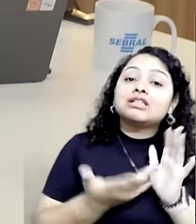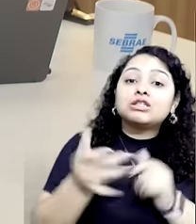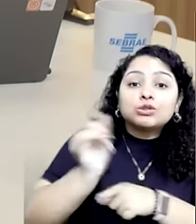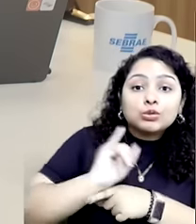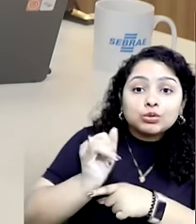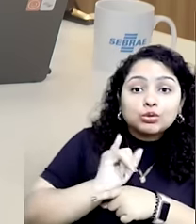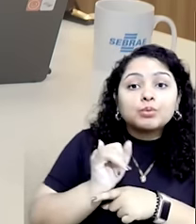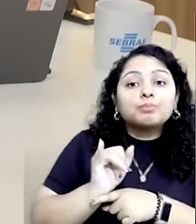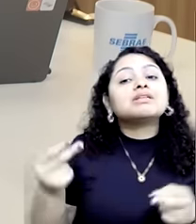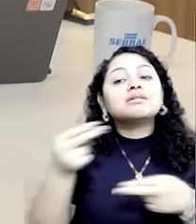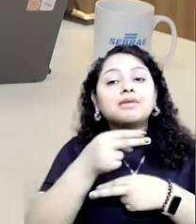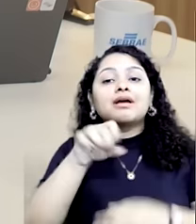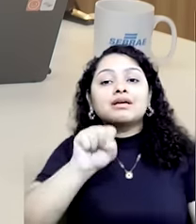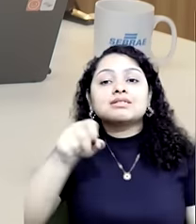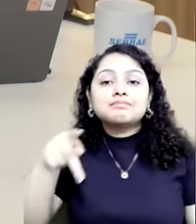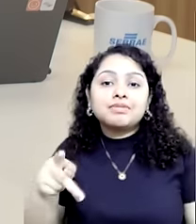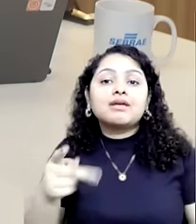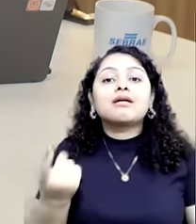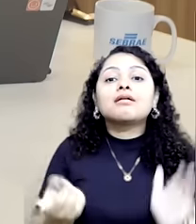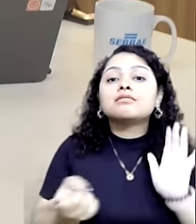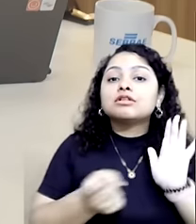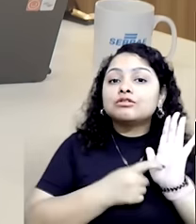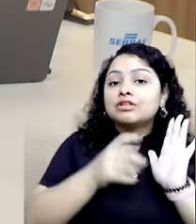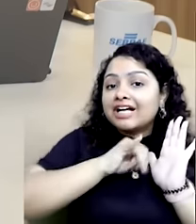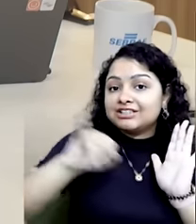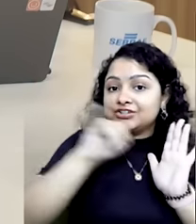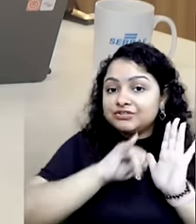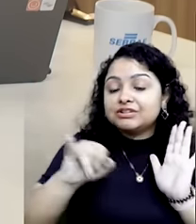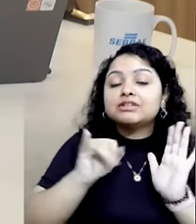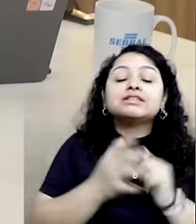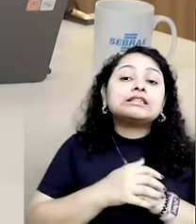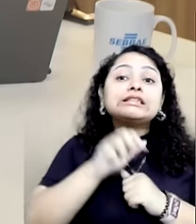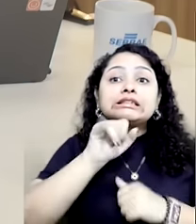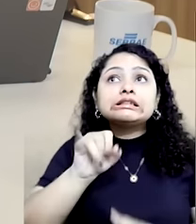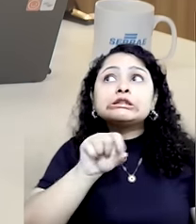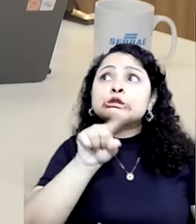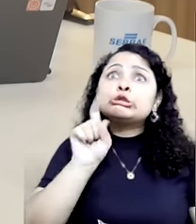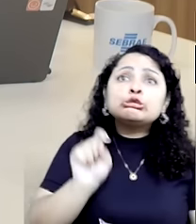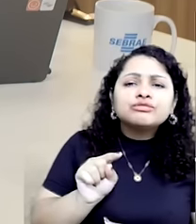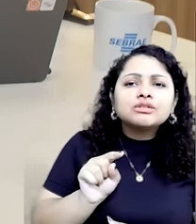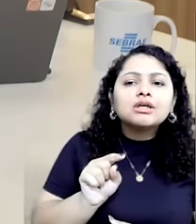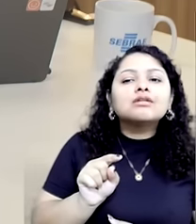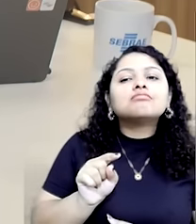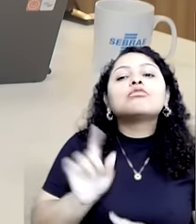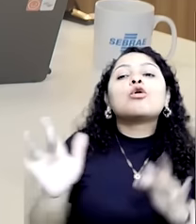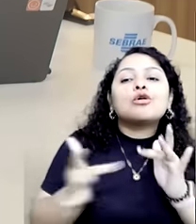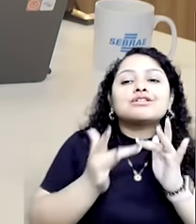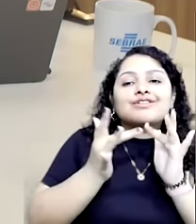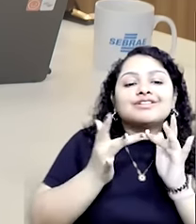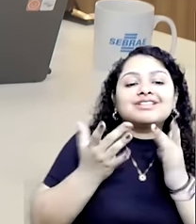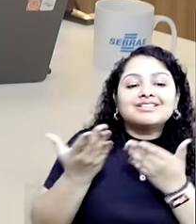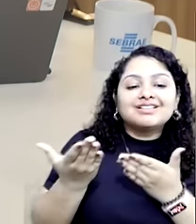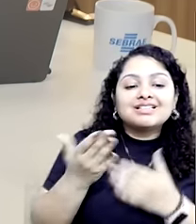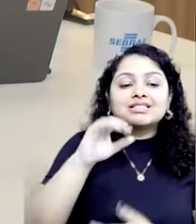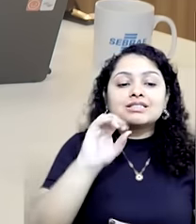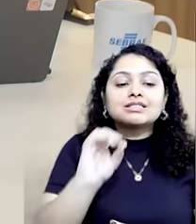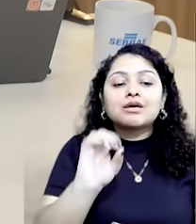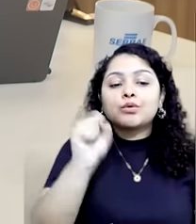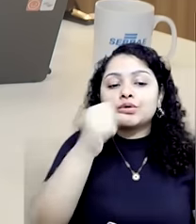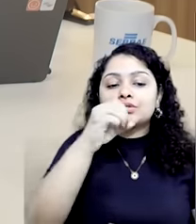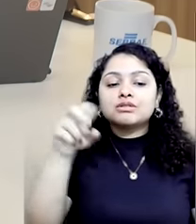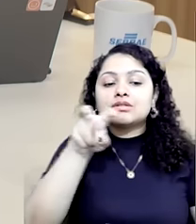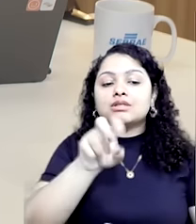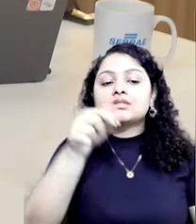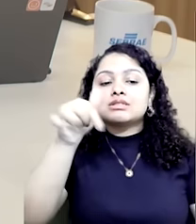ficou alguma dúvida o nosso contato é o 0800 570 0800 atendimento 24